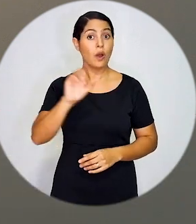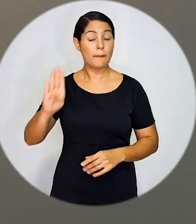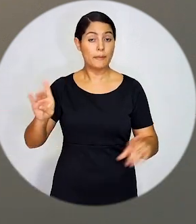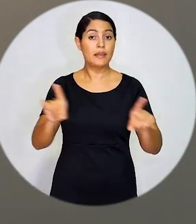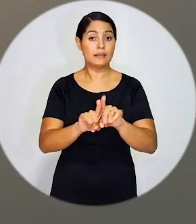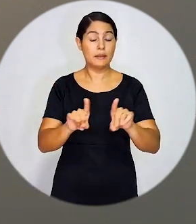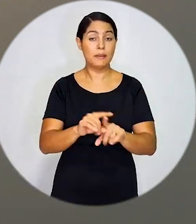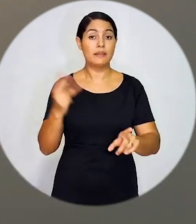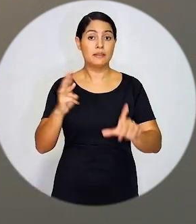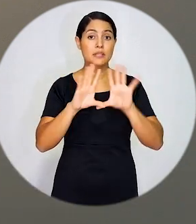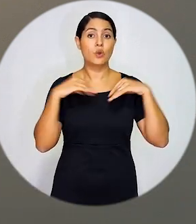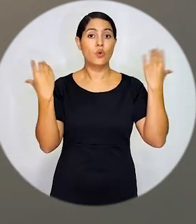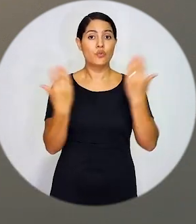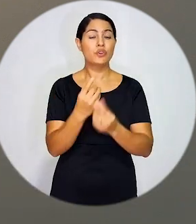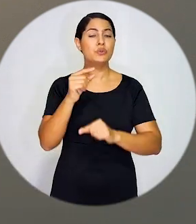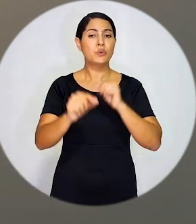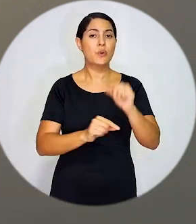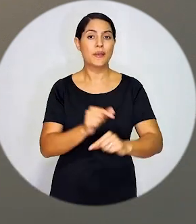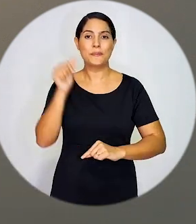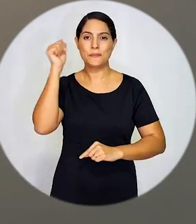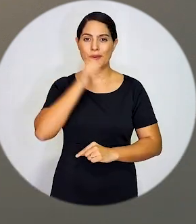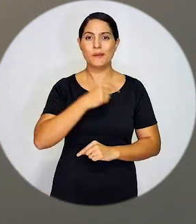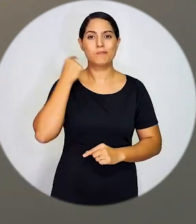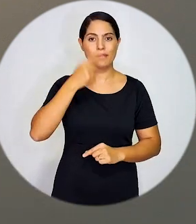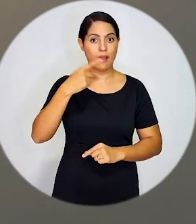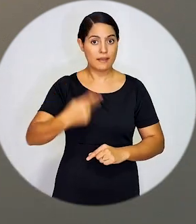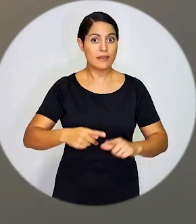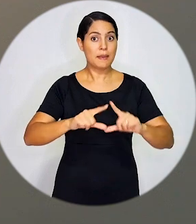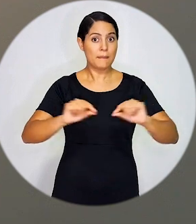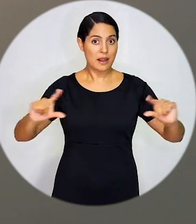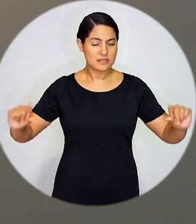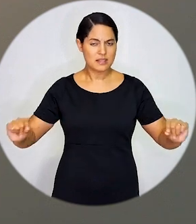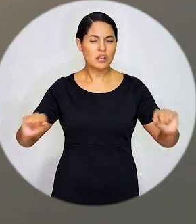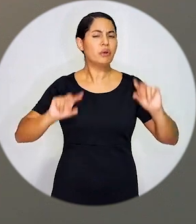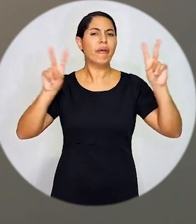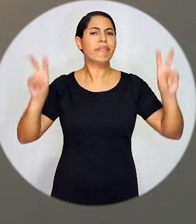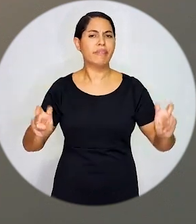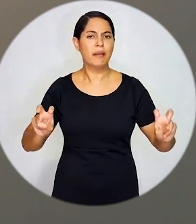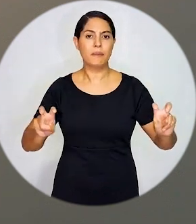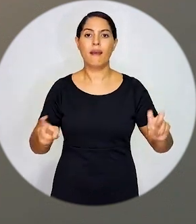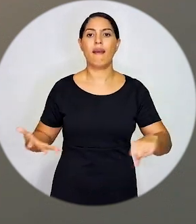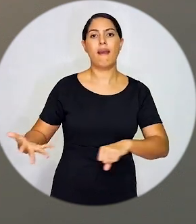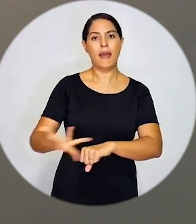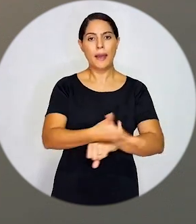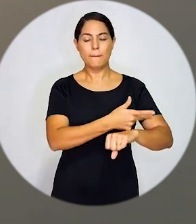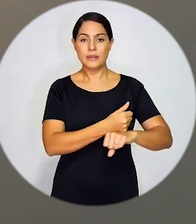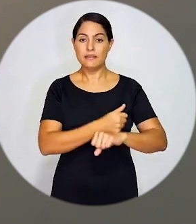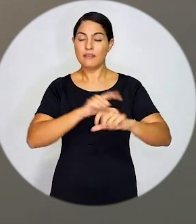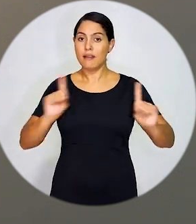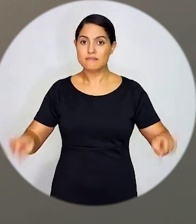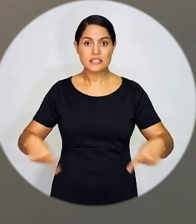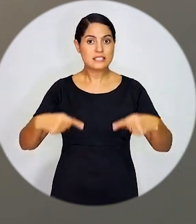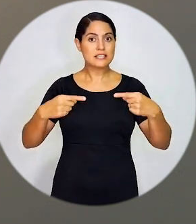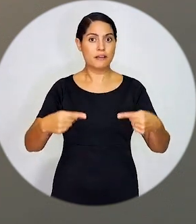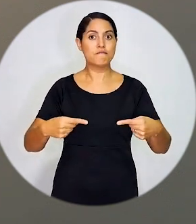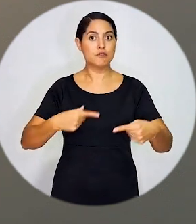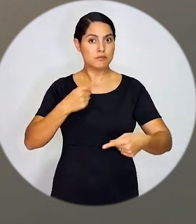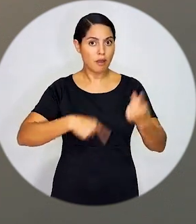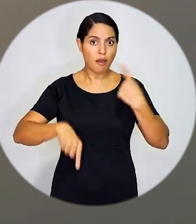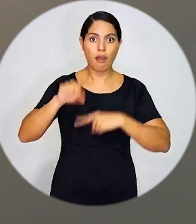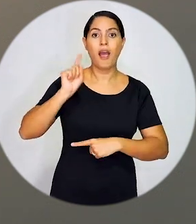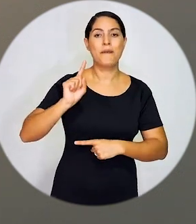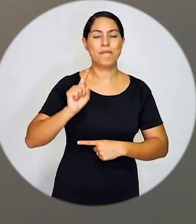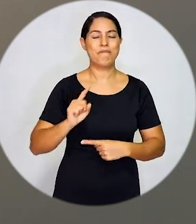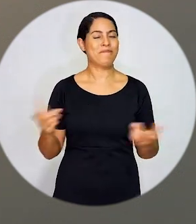da 3ª Conferência Distrital da Mulher Advogada em Brasília. Com o tema Desenvolvendo Habilidades e Superando